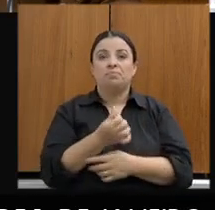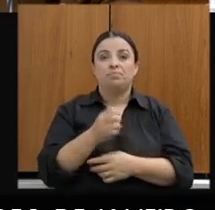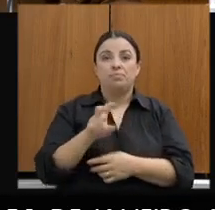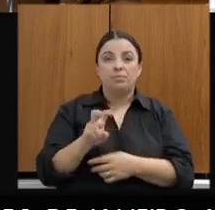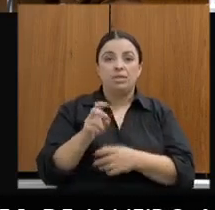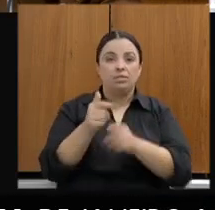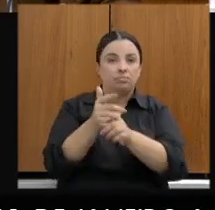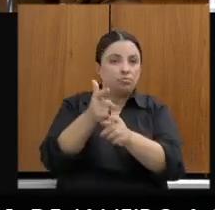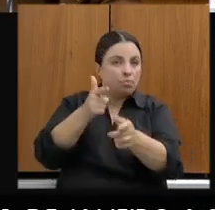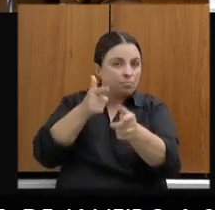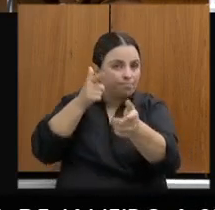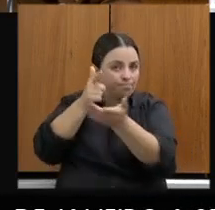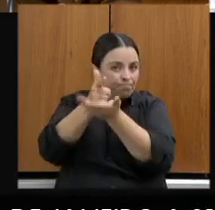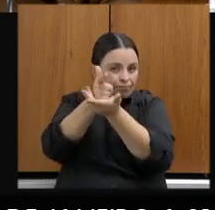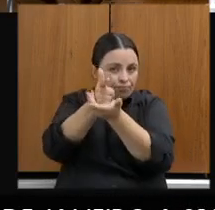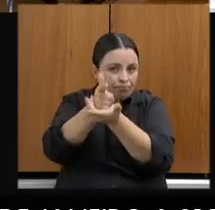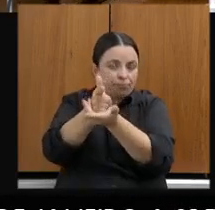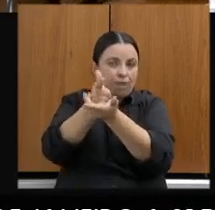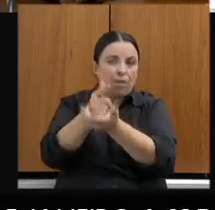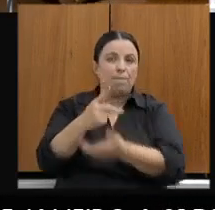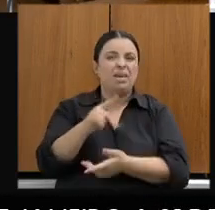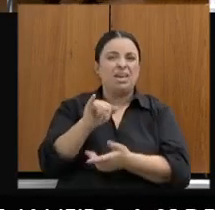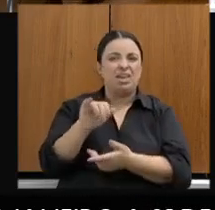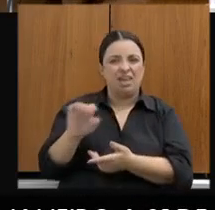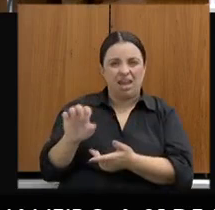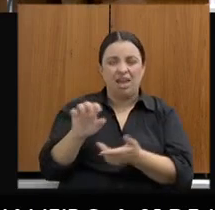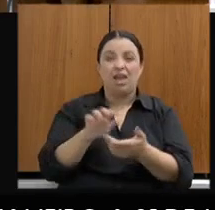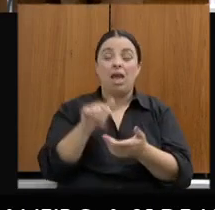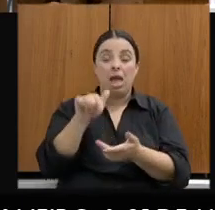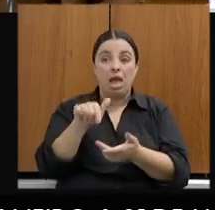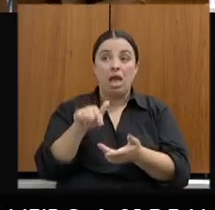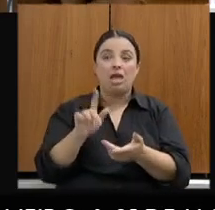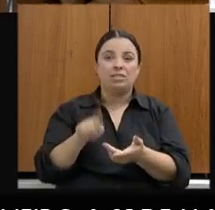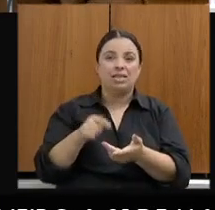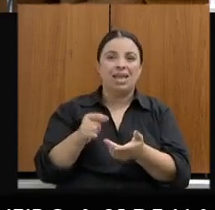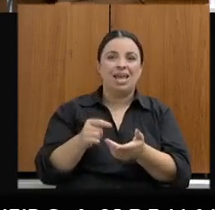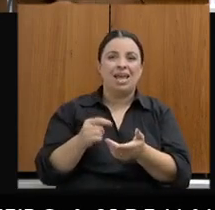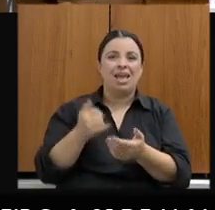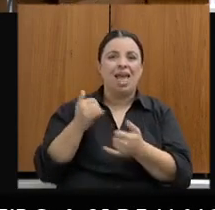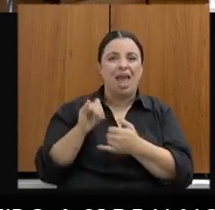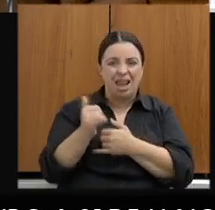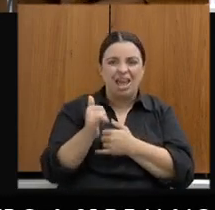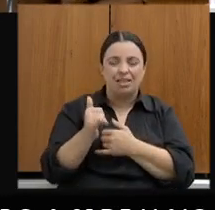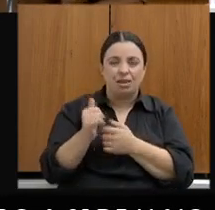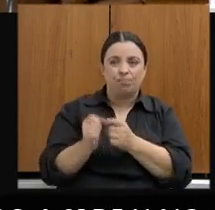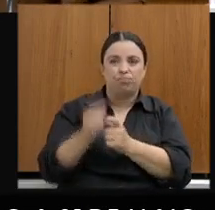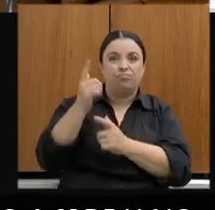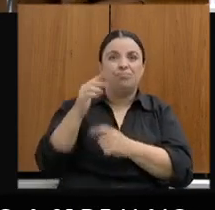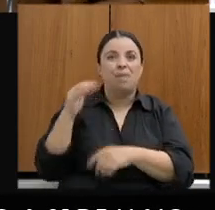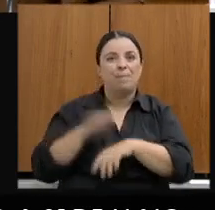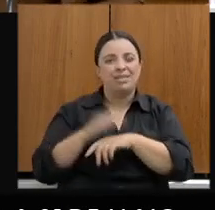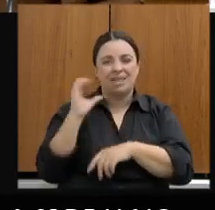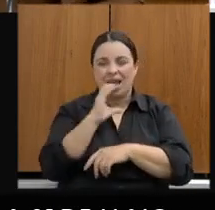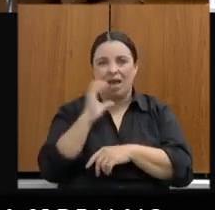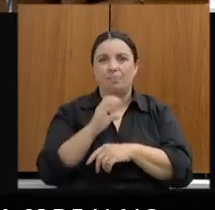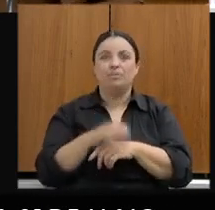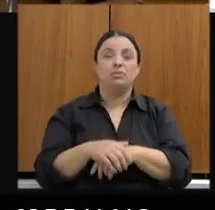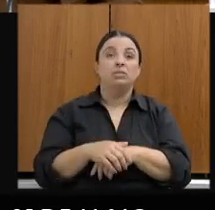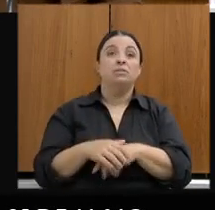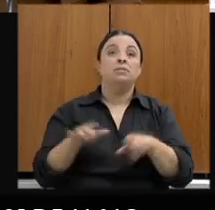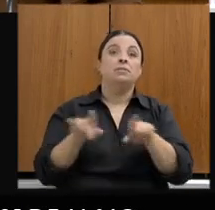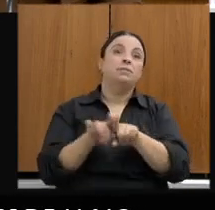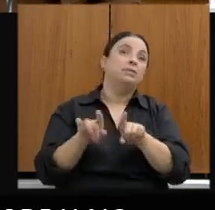pistola tipo é né o pé e essas pessoas são aquelas de impulso elétrico e a despeito Eu